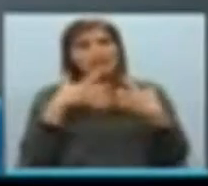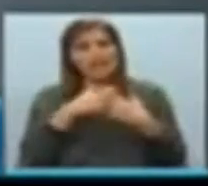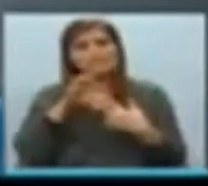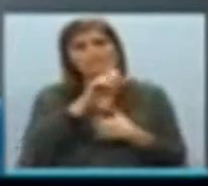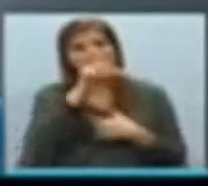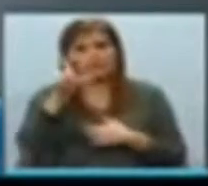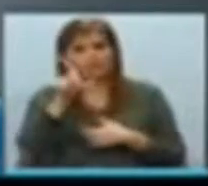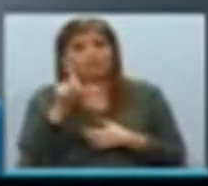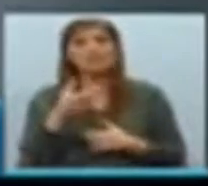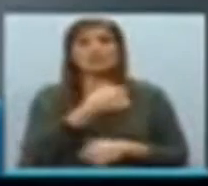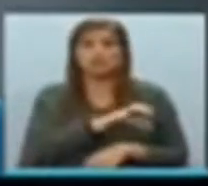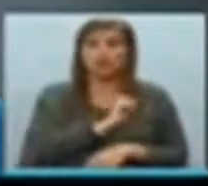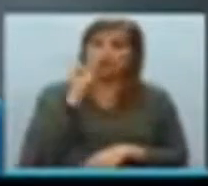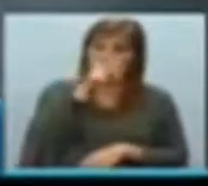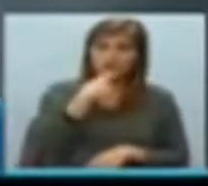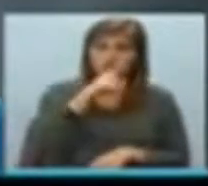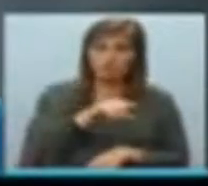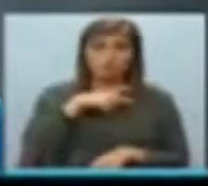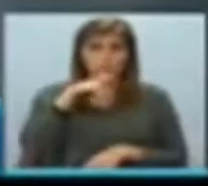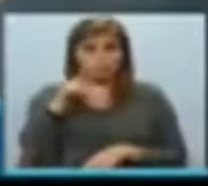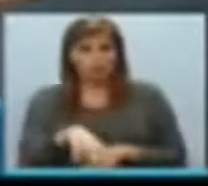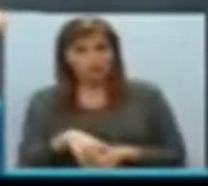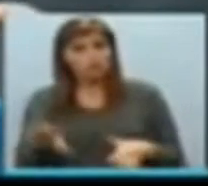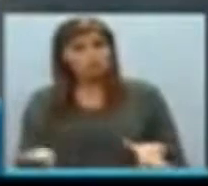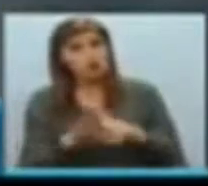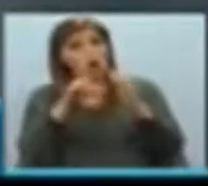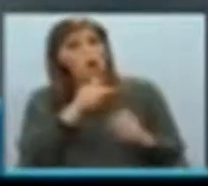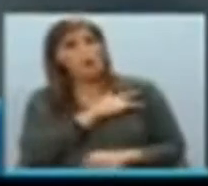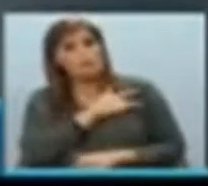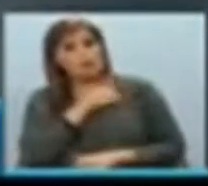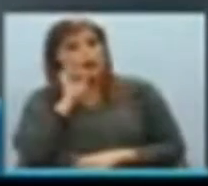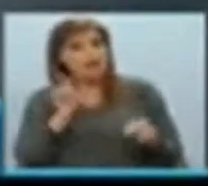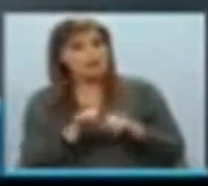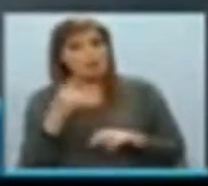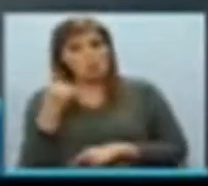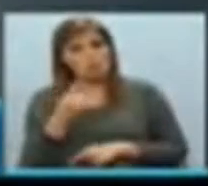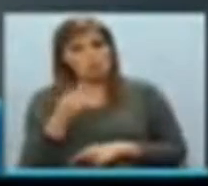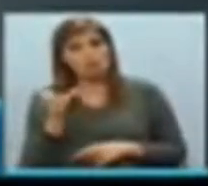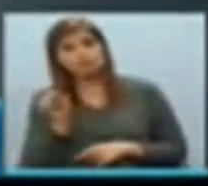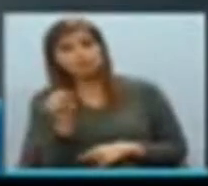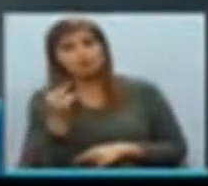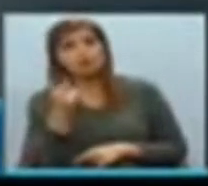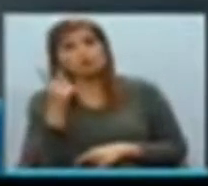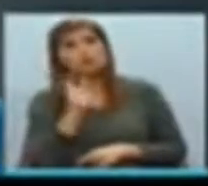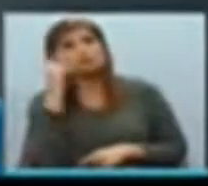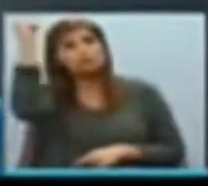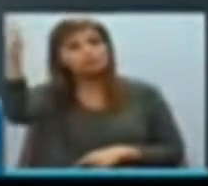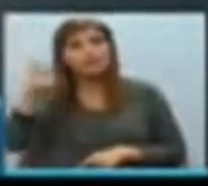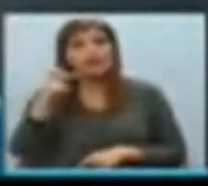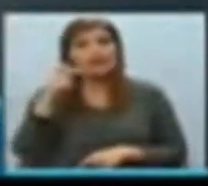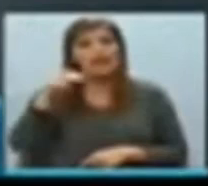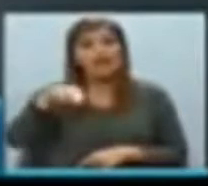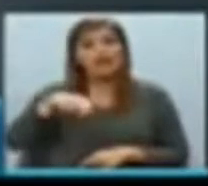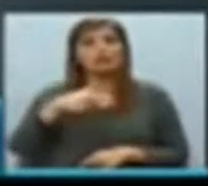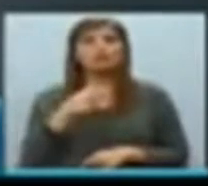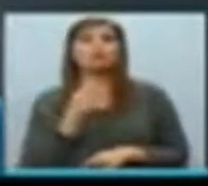portugal e aí encontra esse amor dele que é uma das irmãs eles juntos vão morar no entanto eca pra em recomeçar